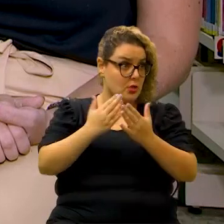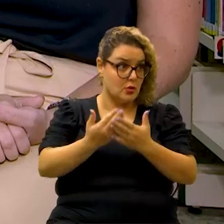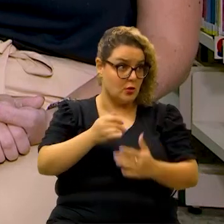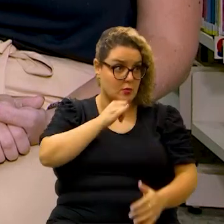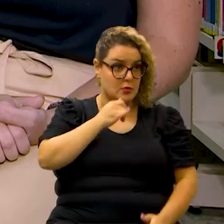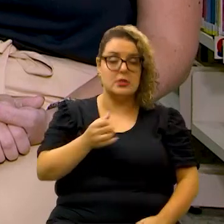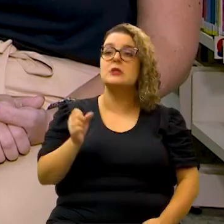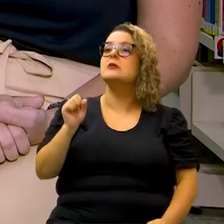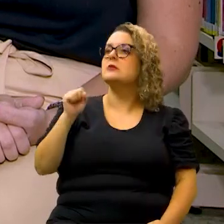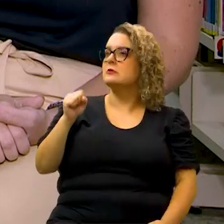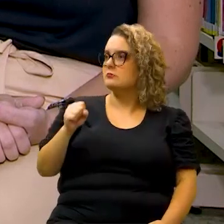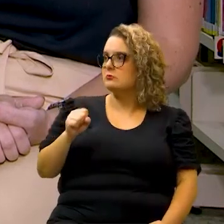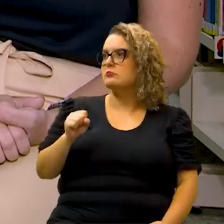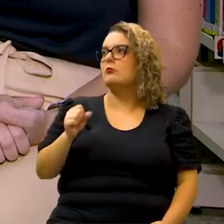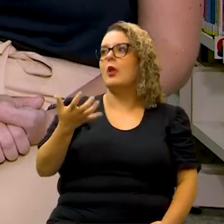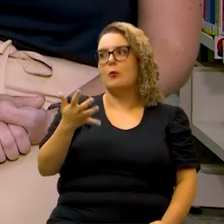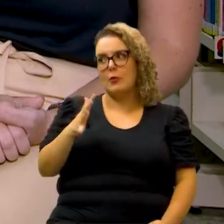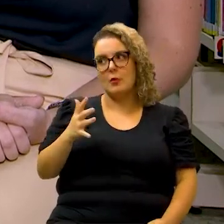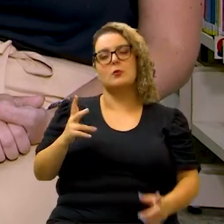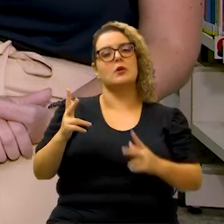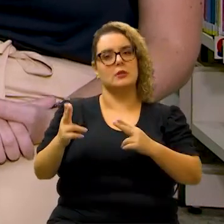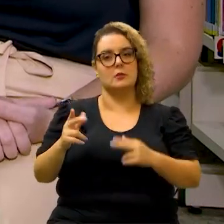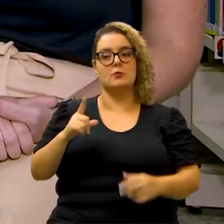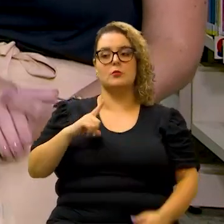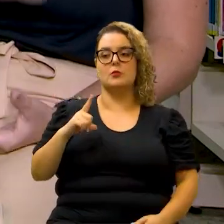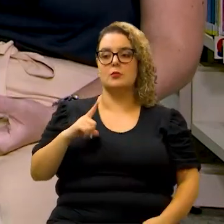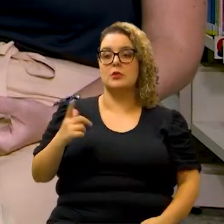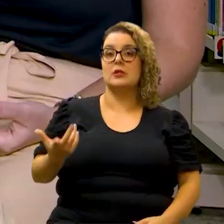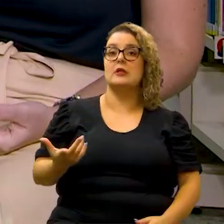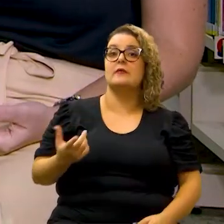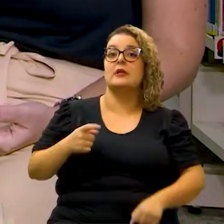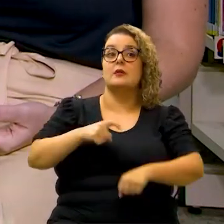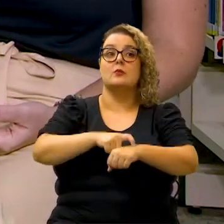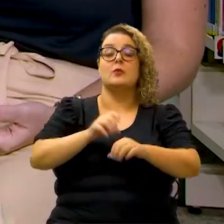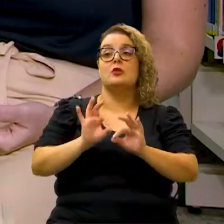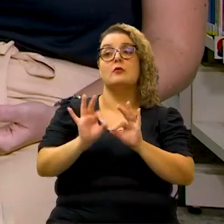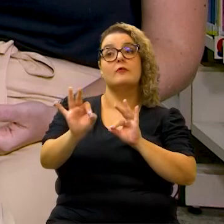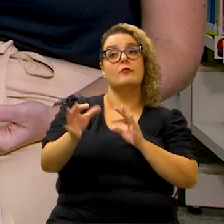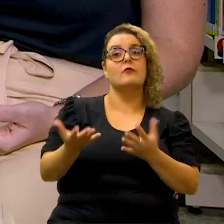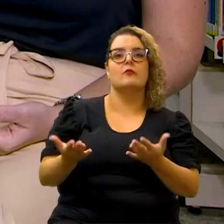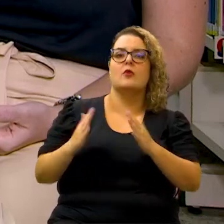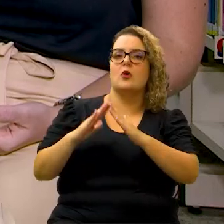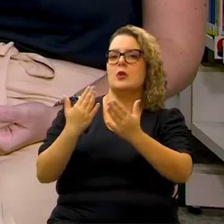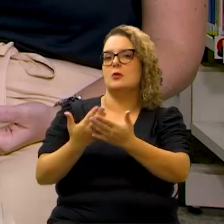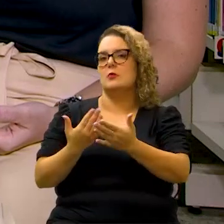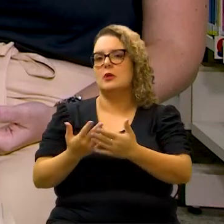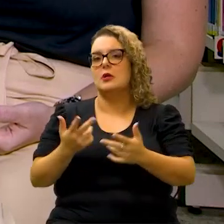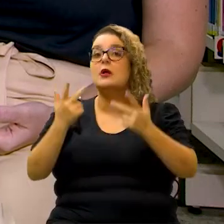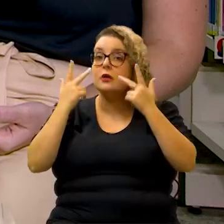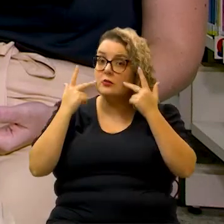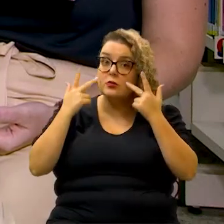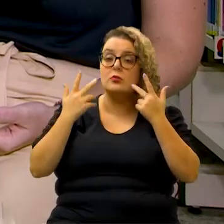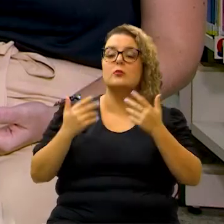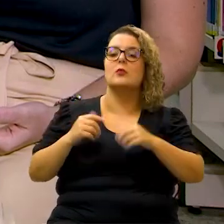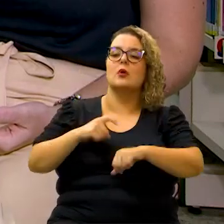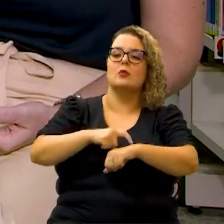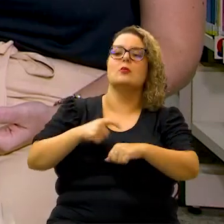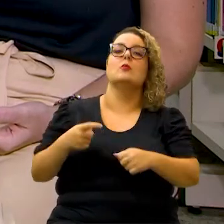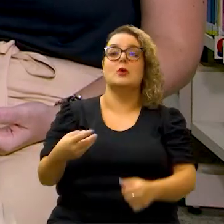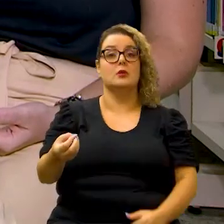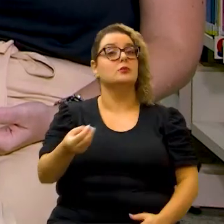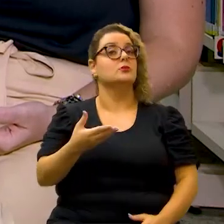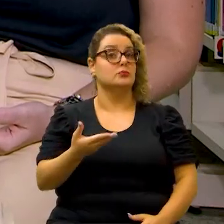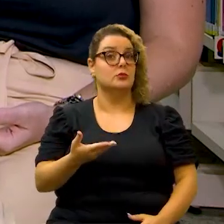que nunca veio na escola, por exemplo. Sim, mais ou menos a mesma, porque teve essa lacuna, né? Então, assim, automaticamente eles